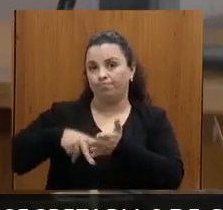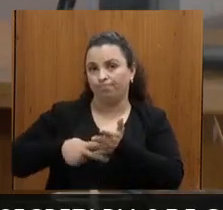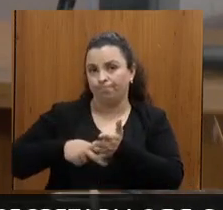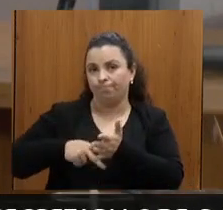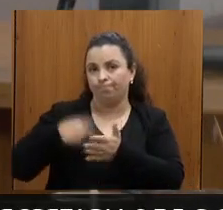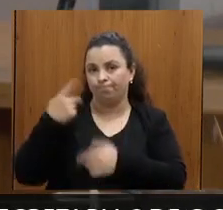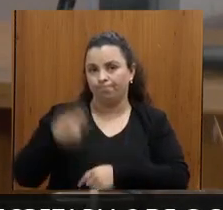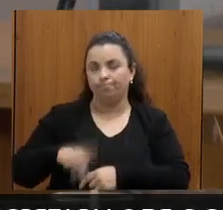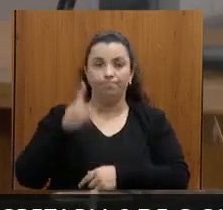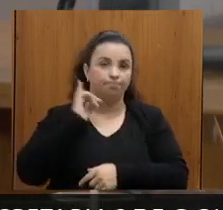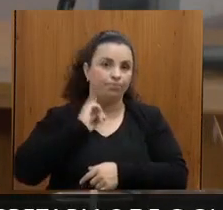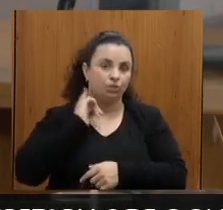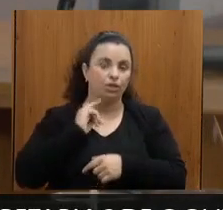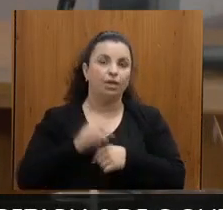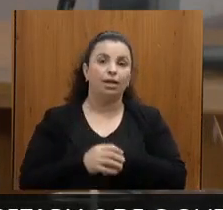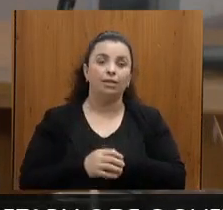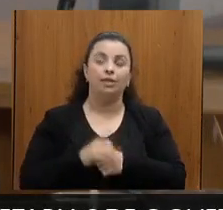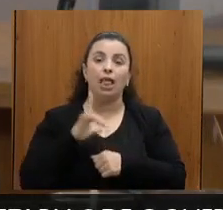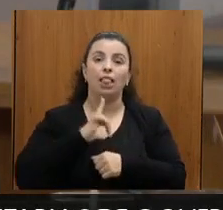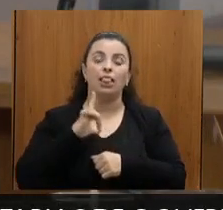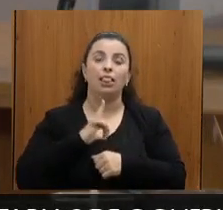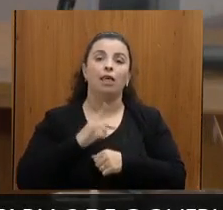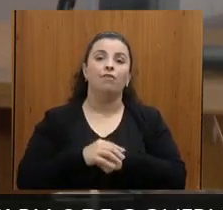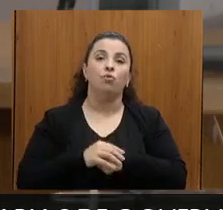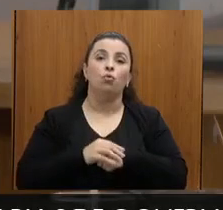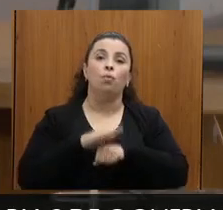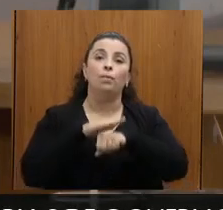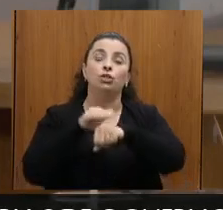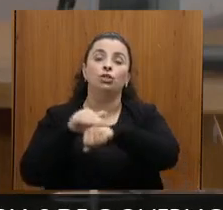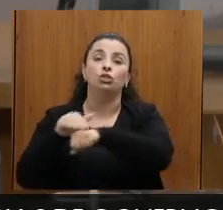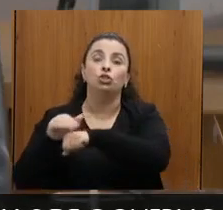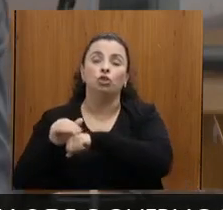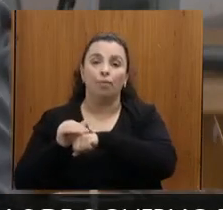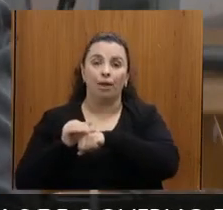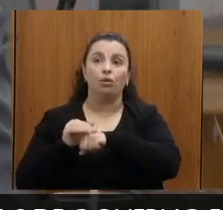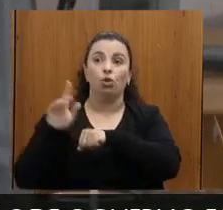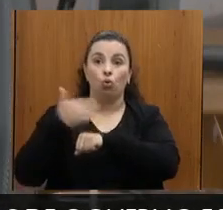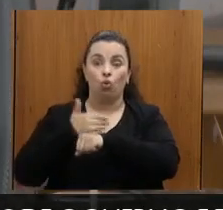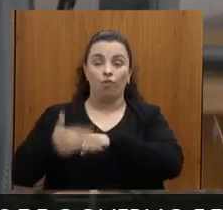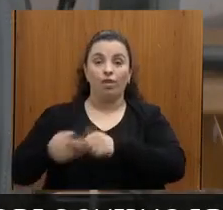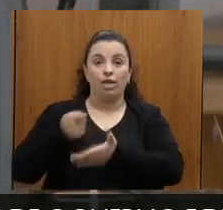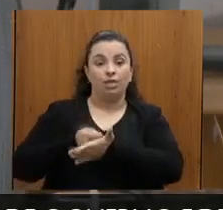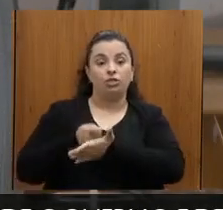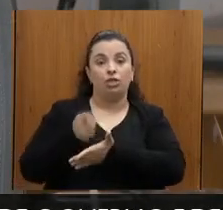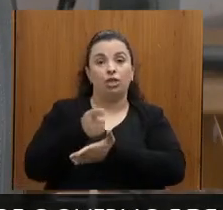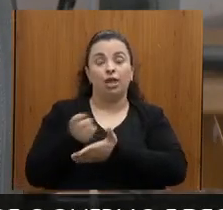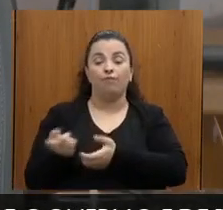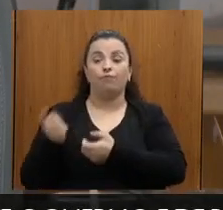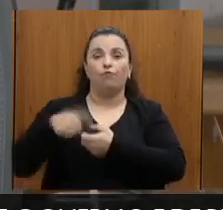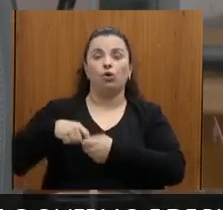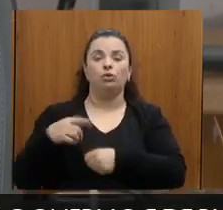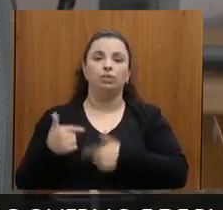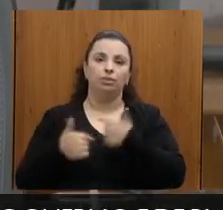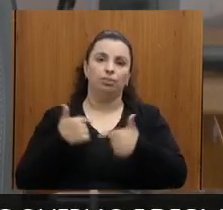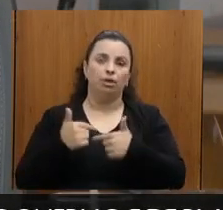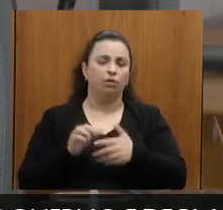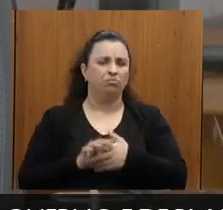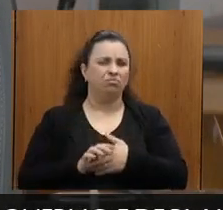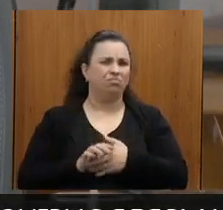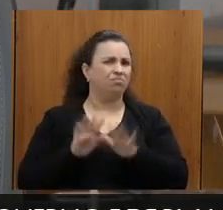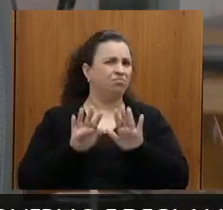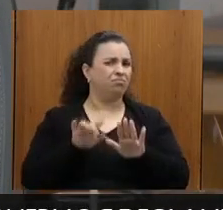tiveram aí uma convocação do governo para retomar o serviço. Isso daí não ocorreu em nenhum governo